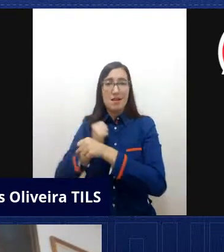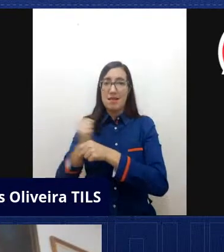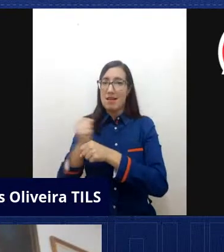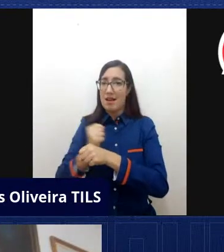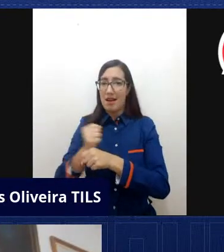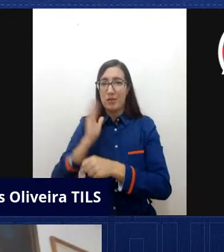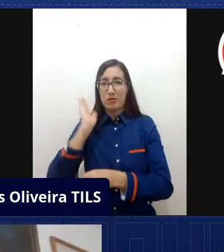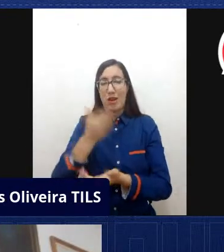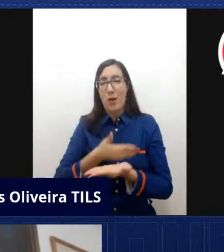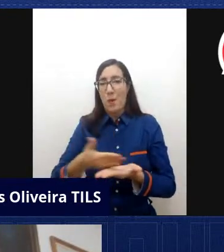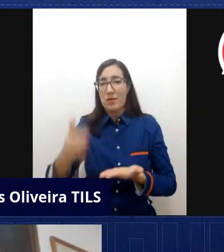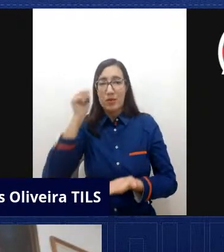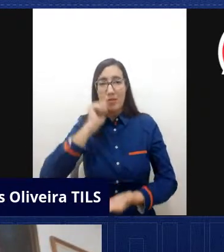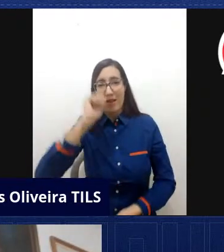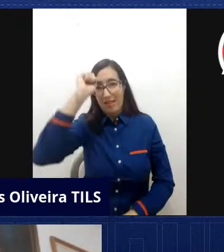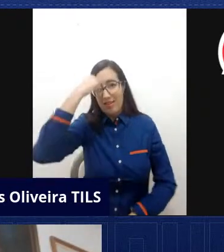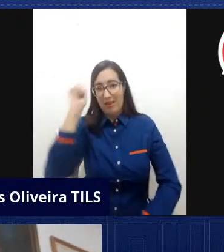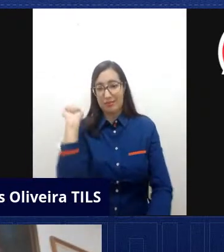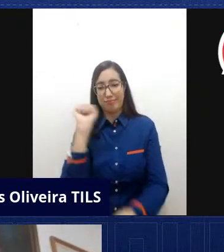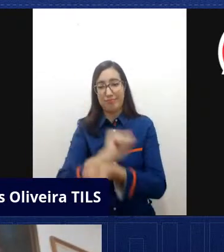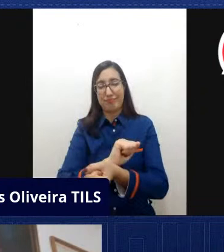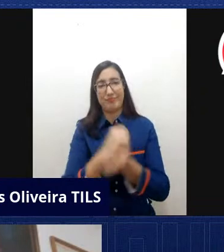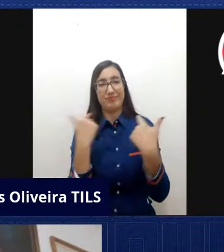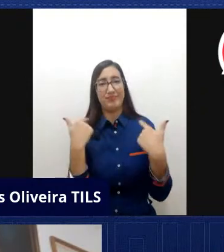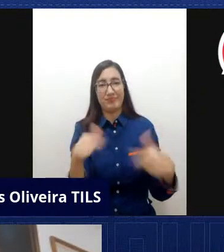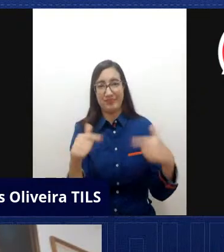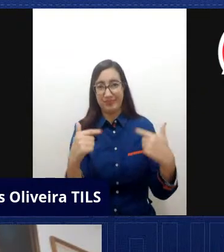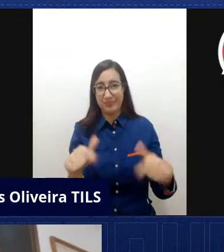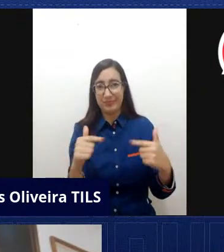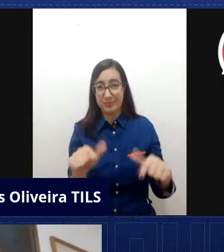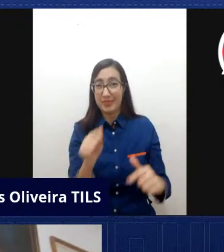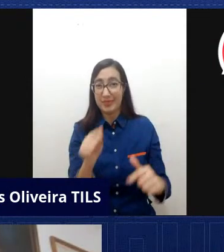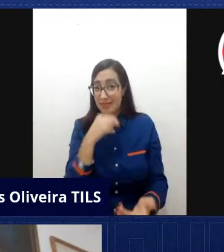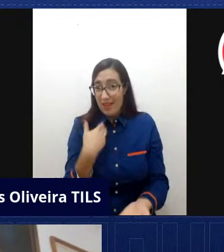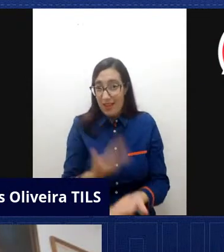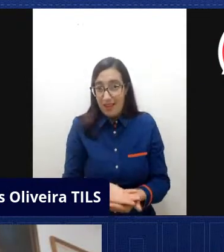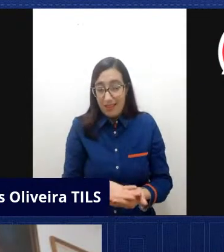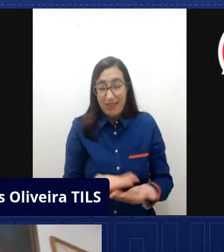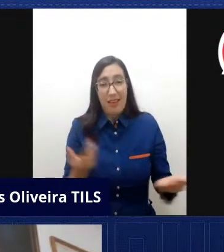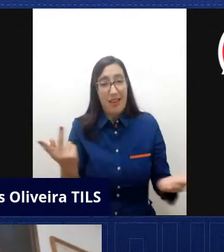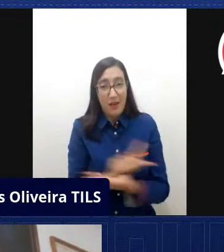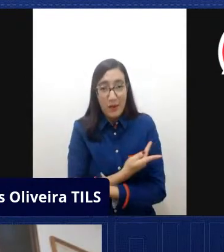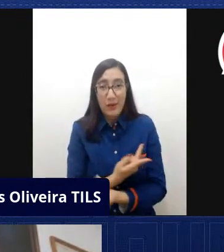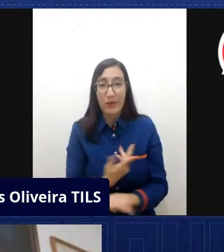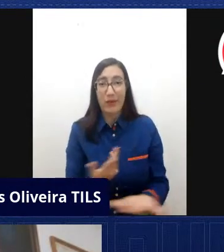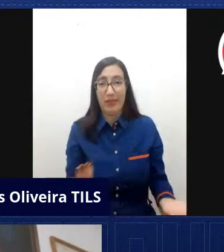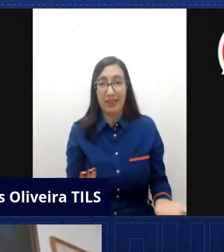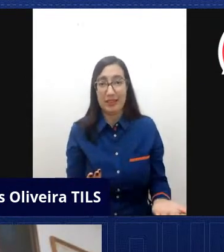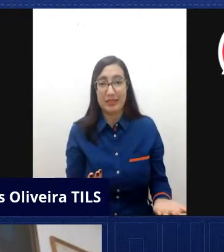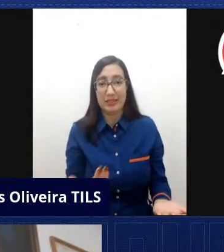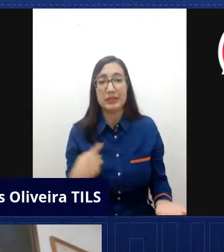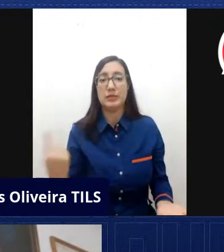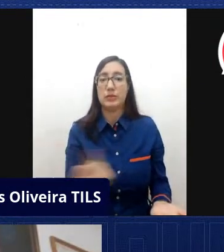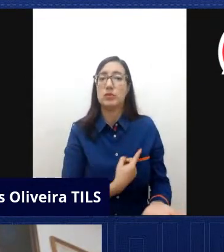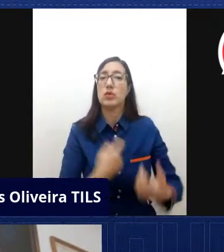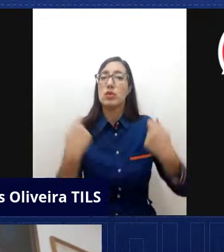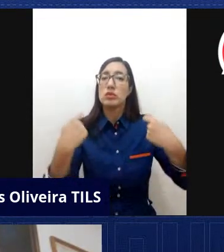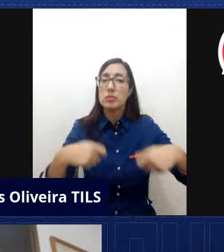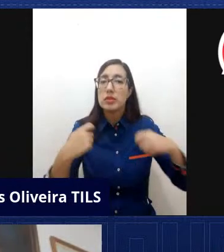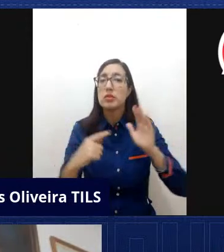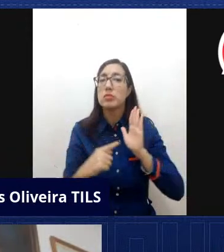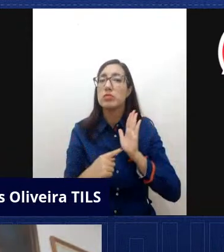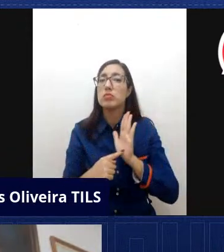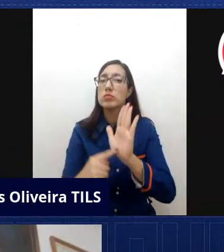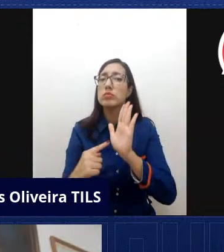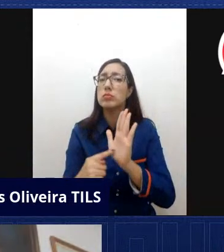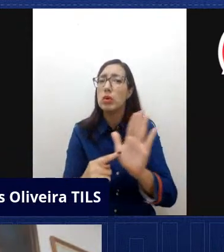ganhou esse lugar, assim, dizer, nós precisamos levar a campanha para outros públicos, né? Nesse